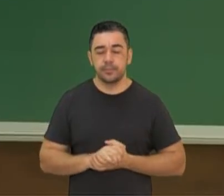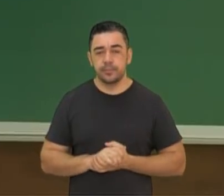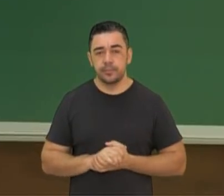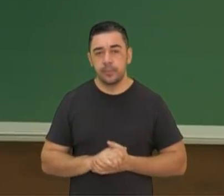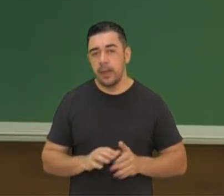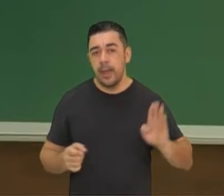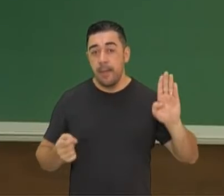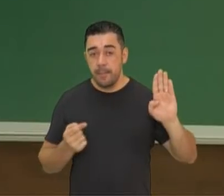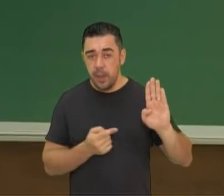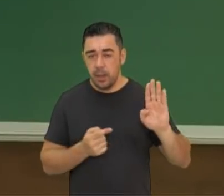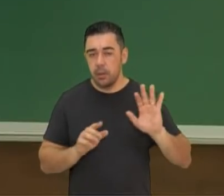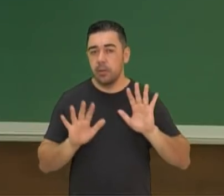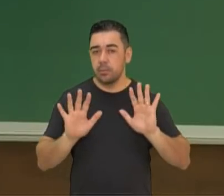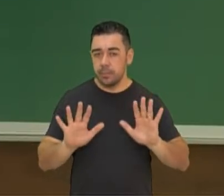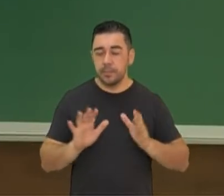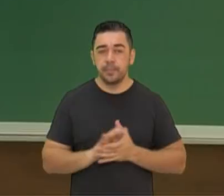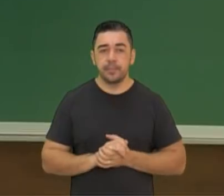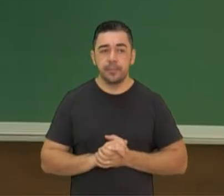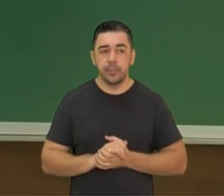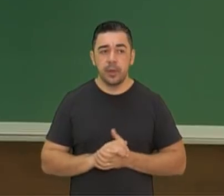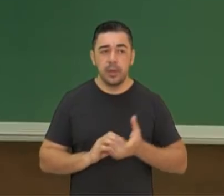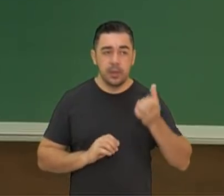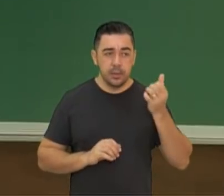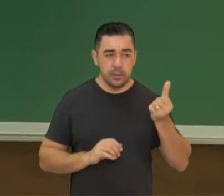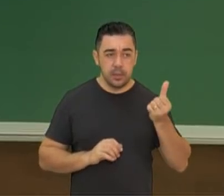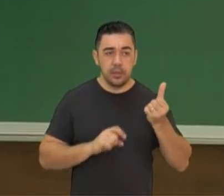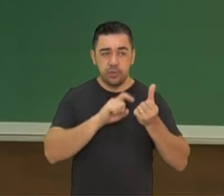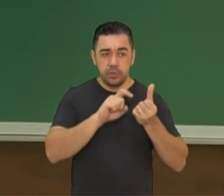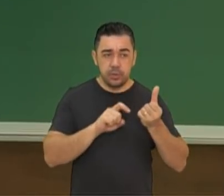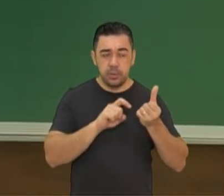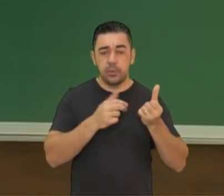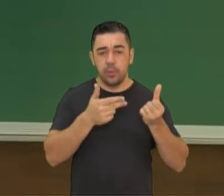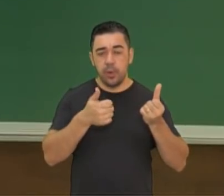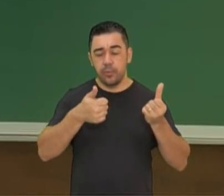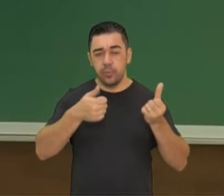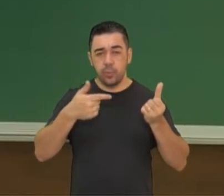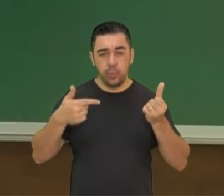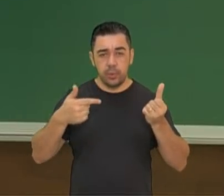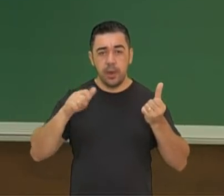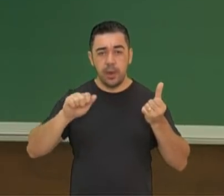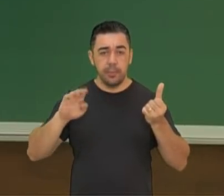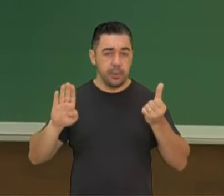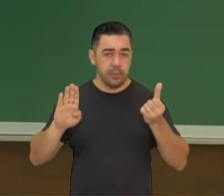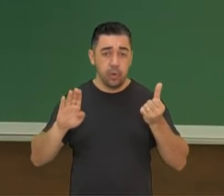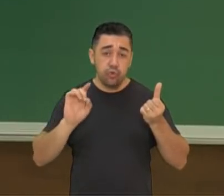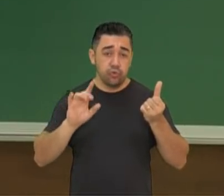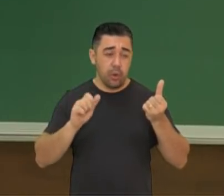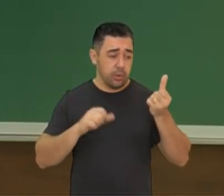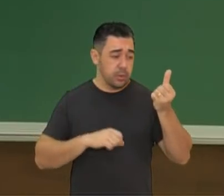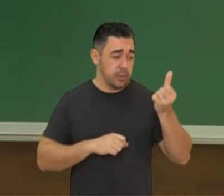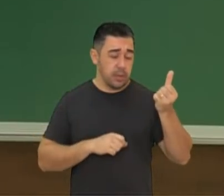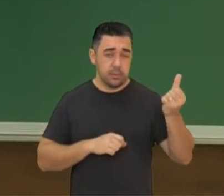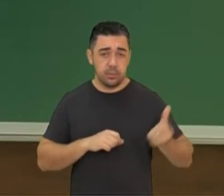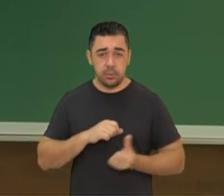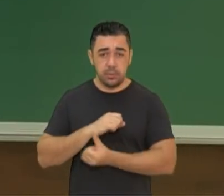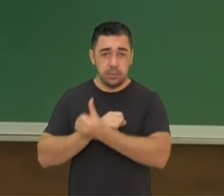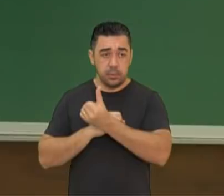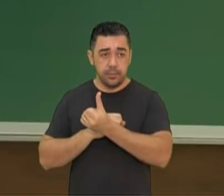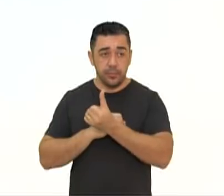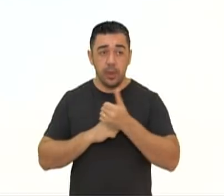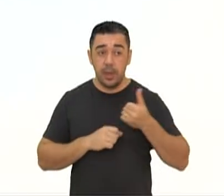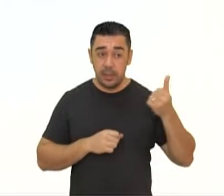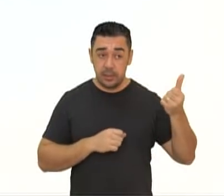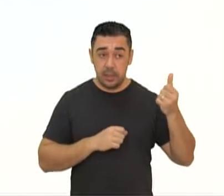Na letra B, eu tinha o seguinte, 6x igual a 12ab. Eu só preciso tirar o 6, que está do lado do x. Esse 6